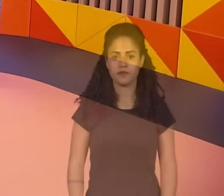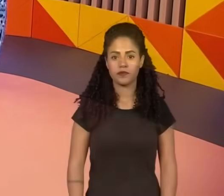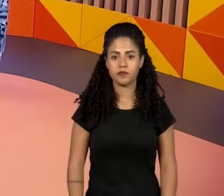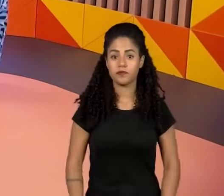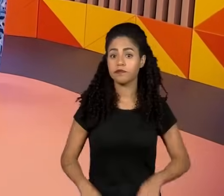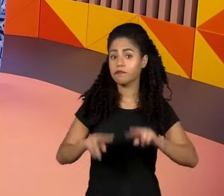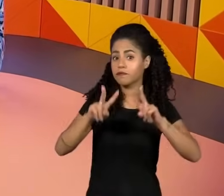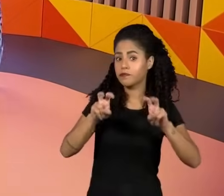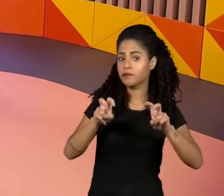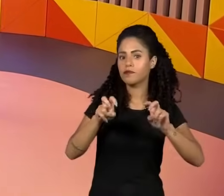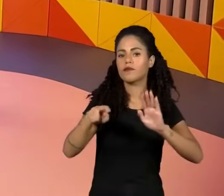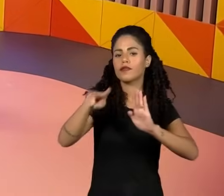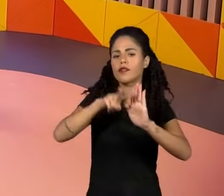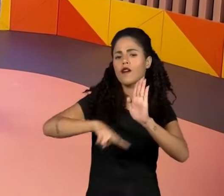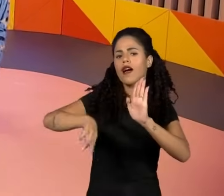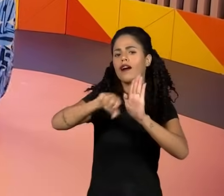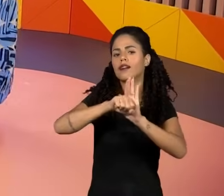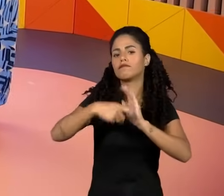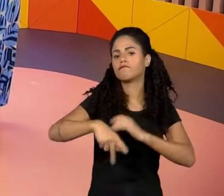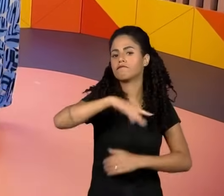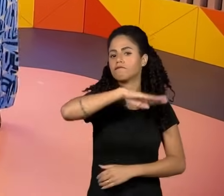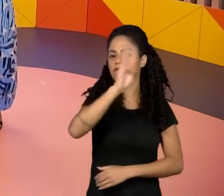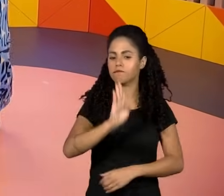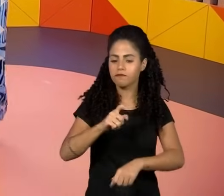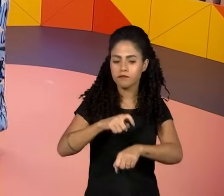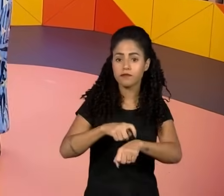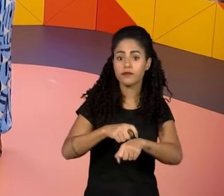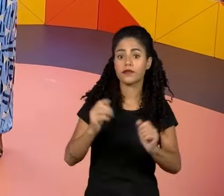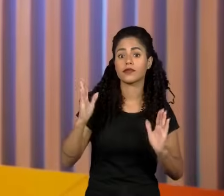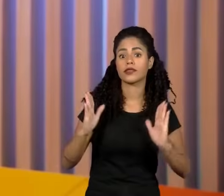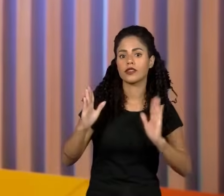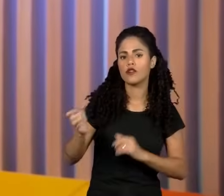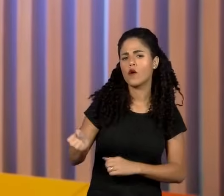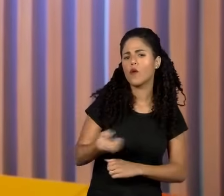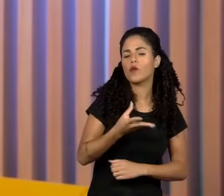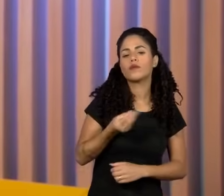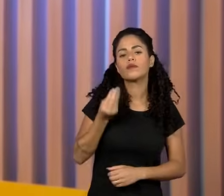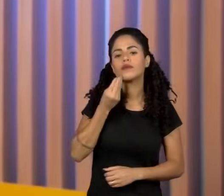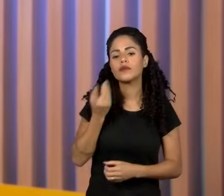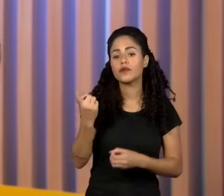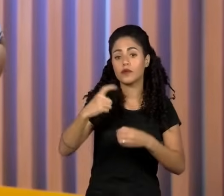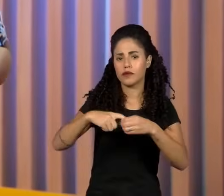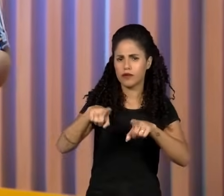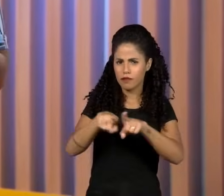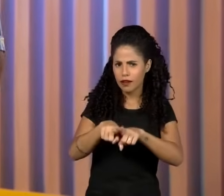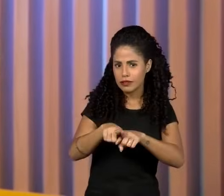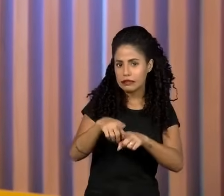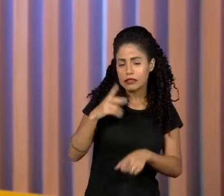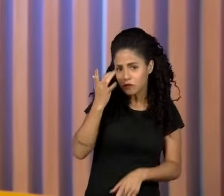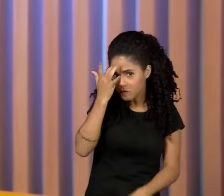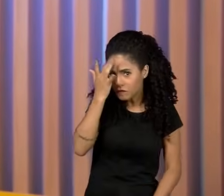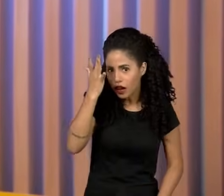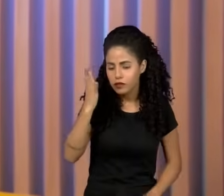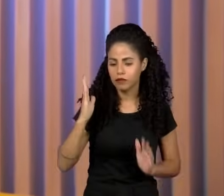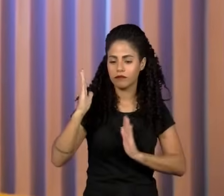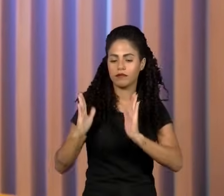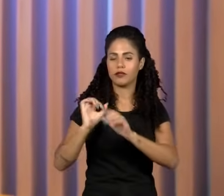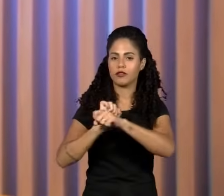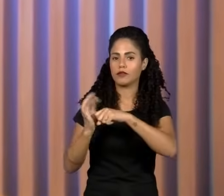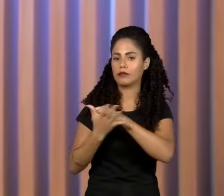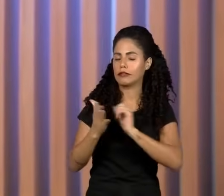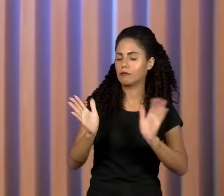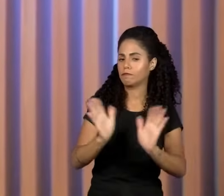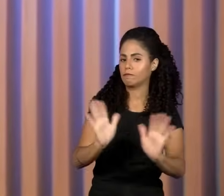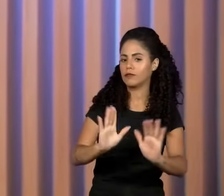O audiovisual brasileiro vive um novo momento de retomada. E não foi fácil sobreviver à pandemia e a um recuo